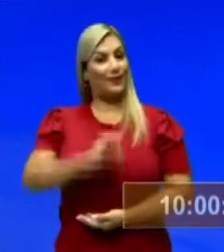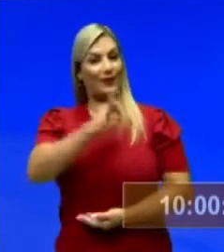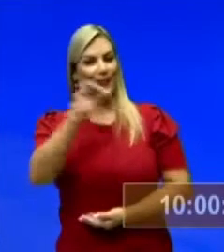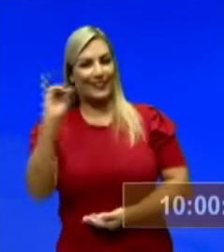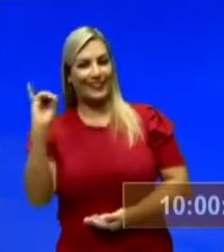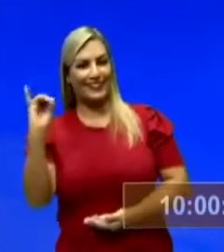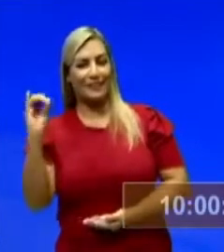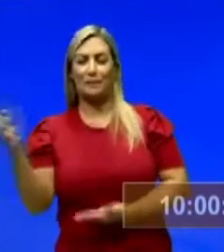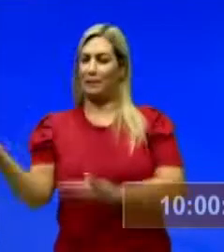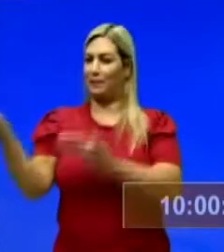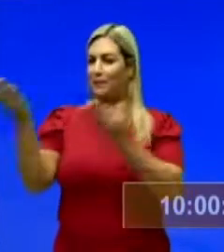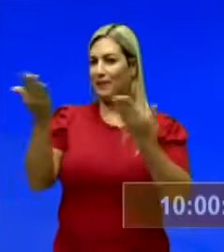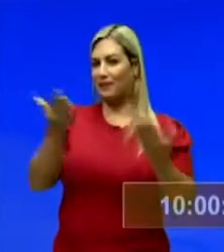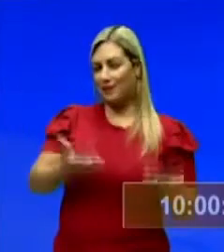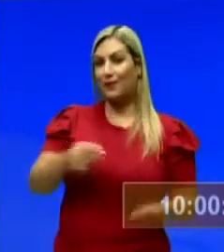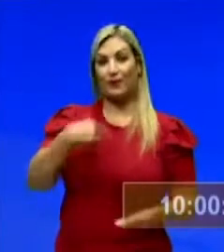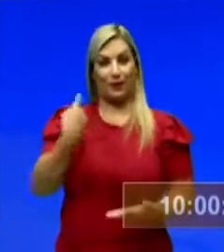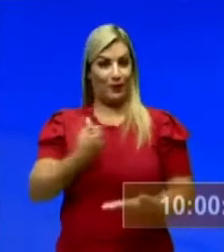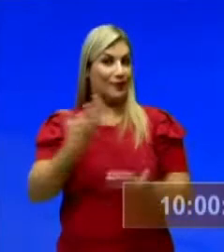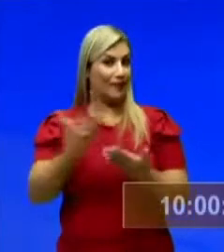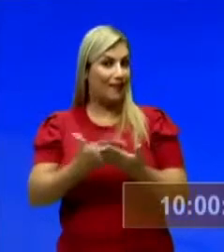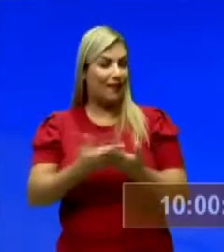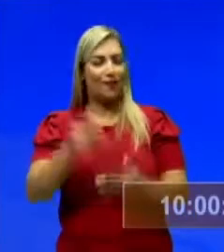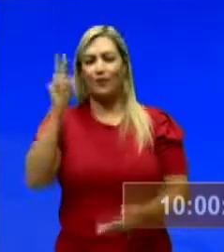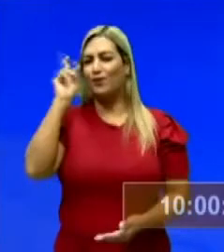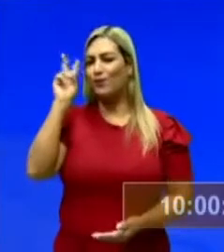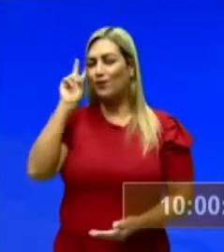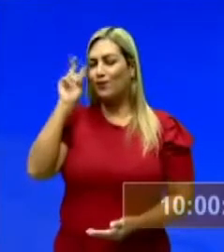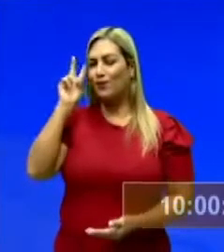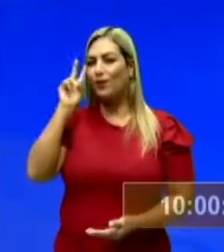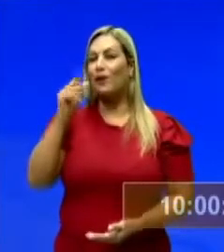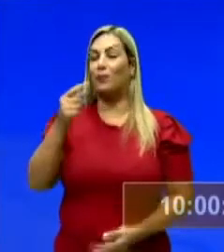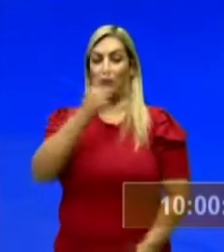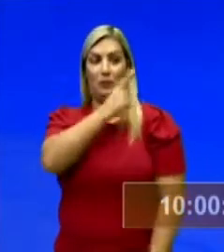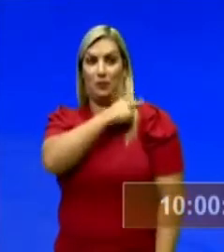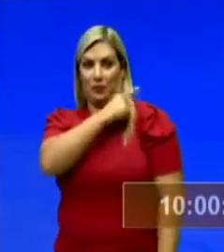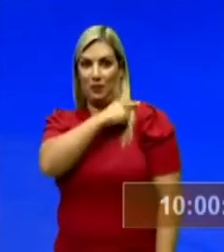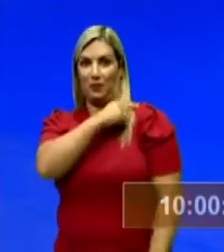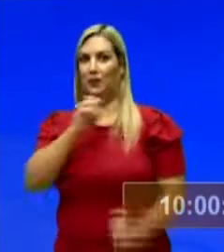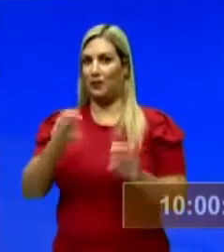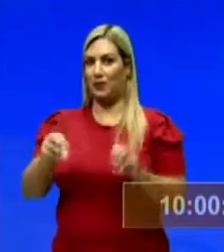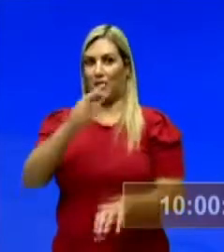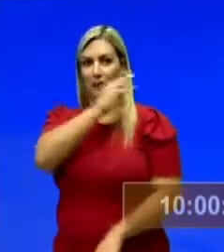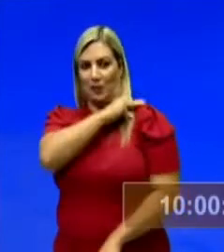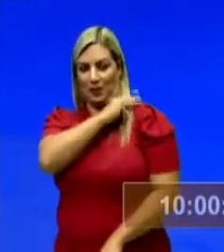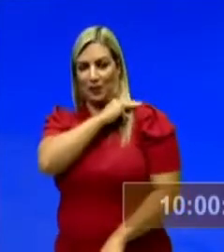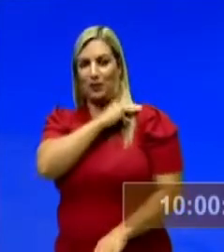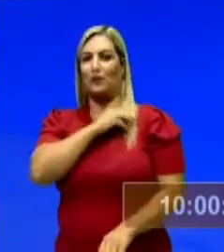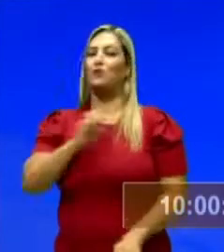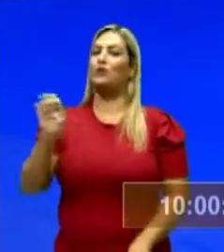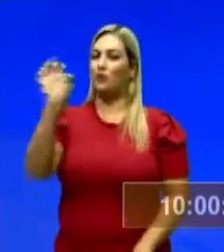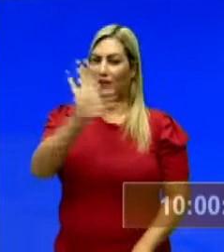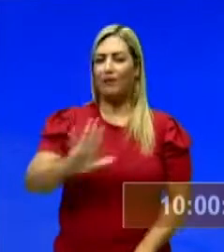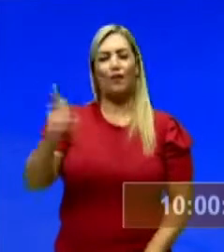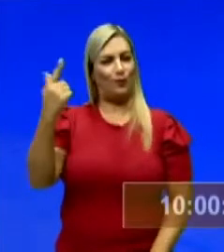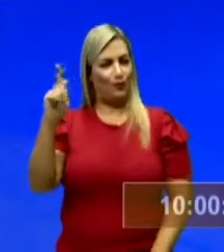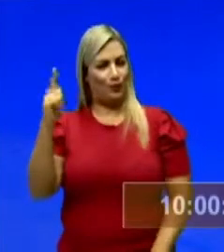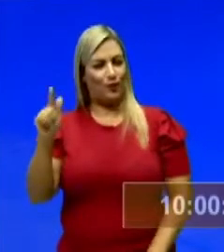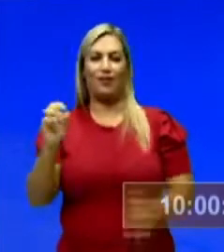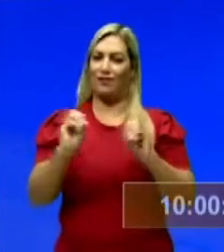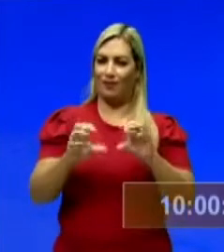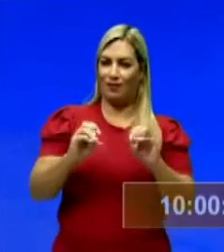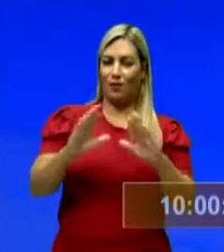olá sejam bem-vindos a nossa aula de história para a 1ª série do ensino médio da rede estadual de